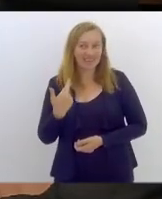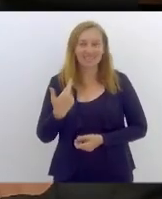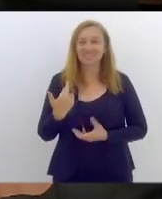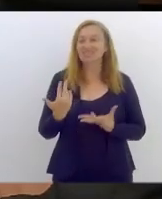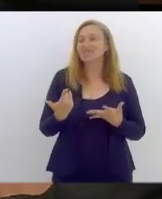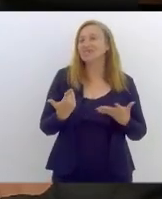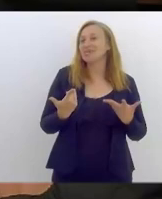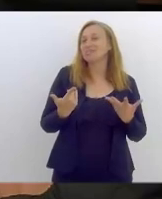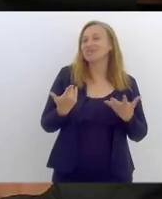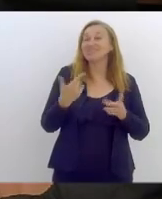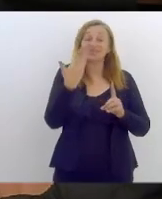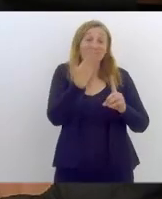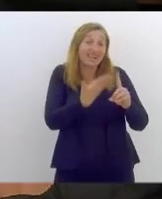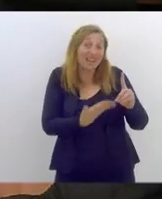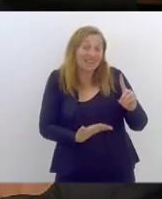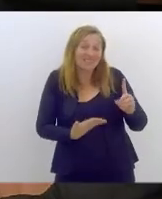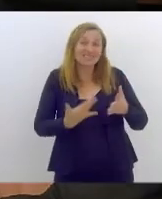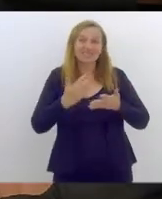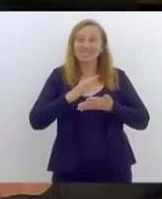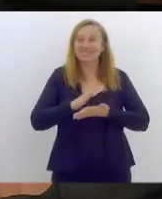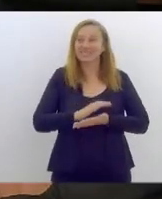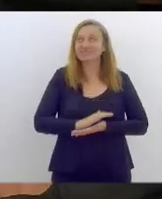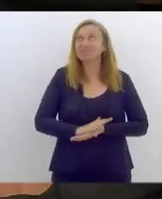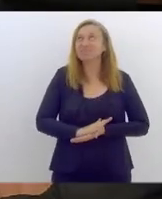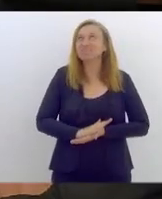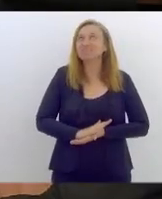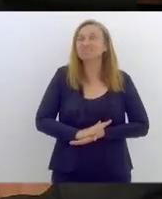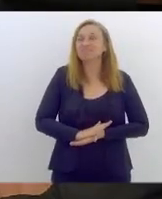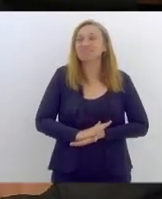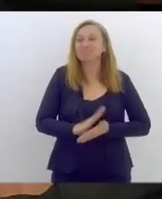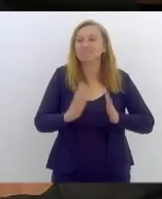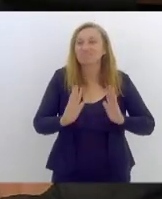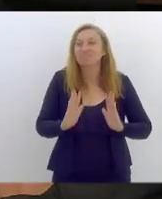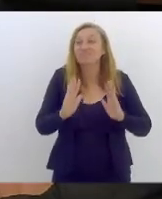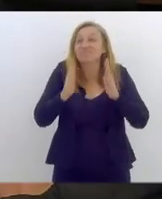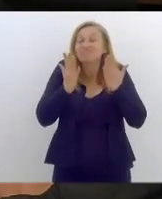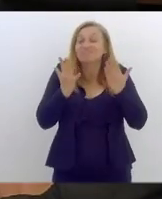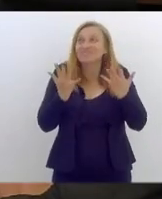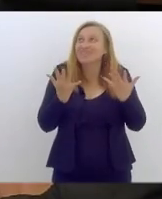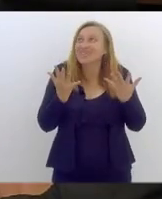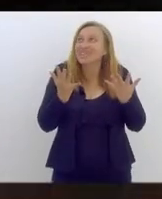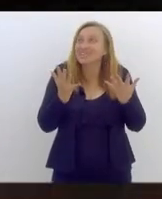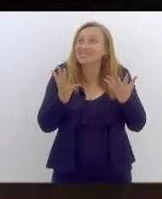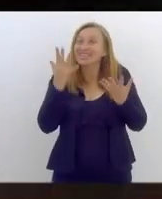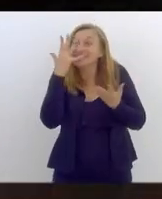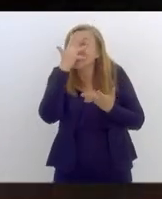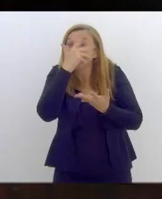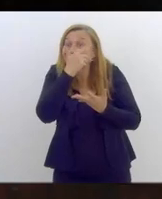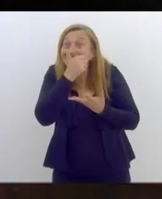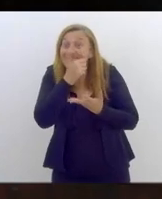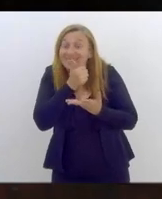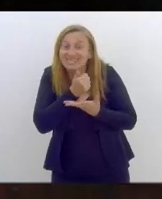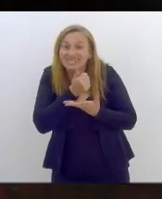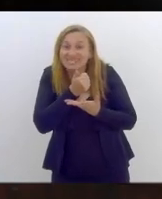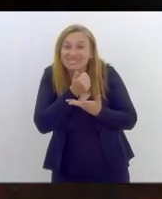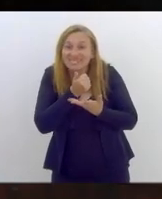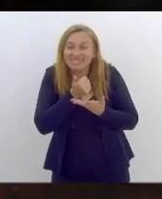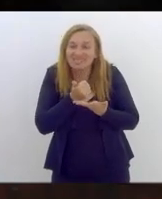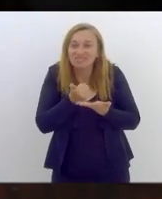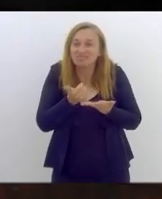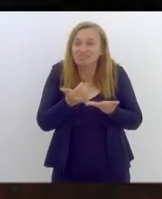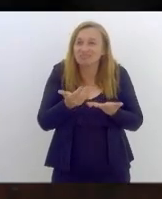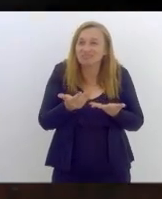por essa homenagem, por esse evento tão lindo, né? Tão